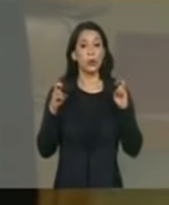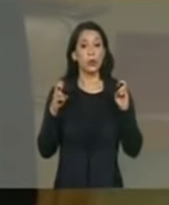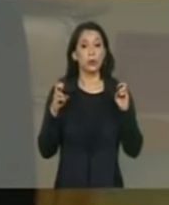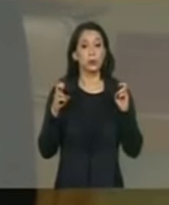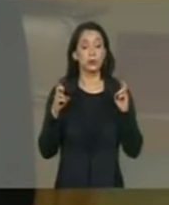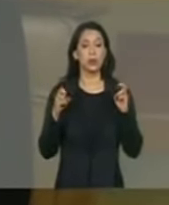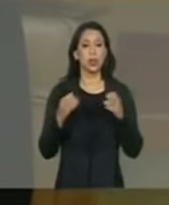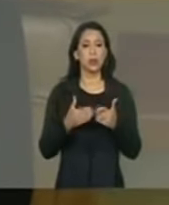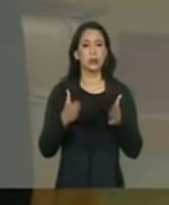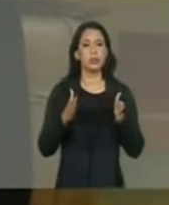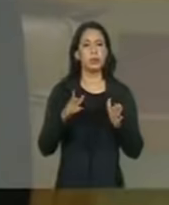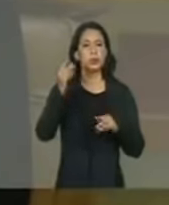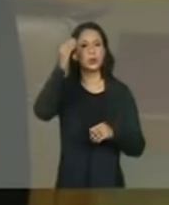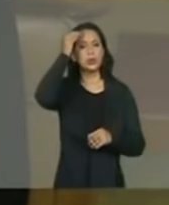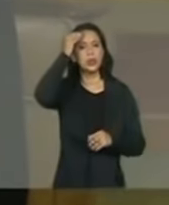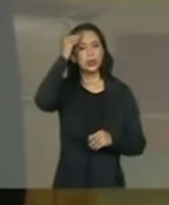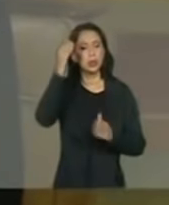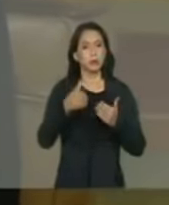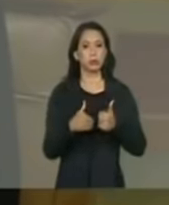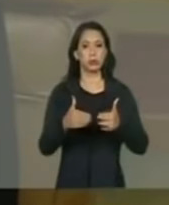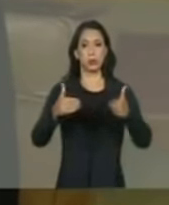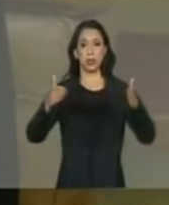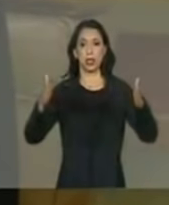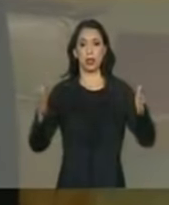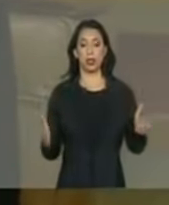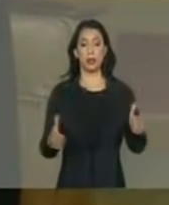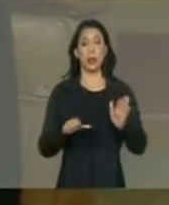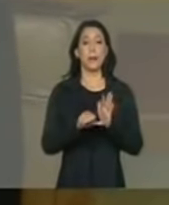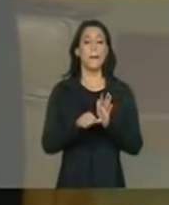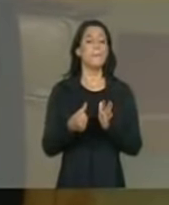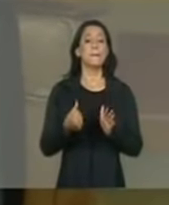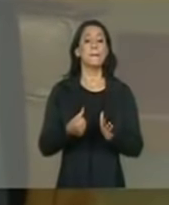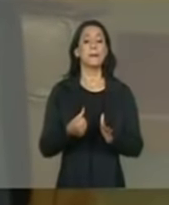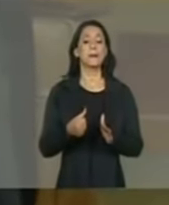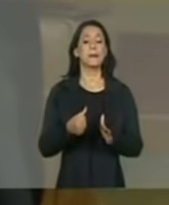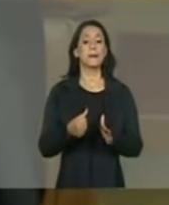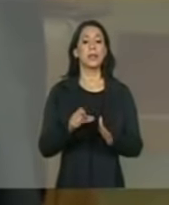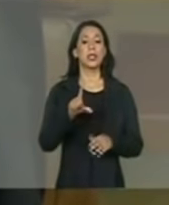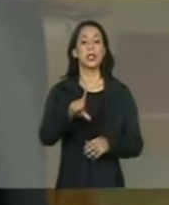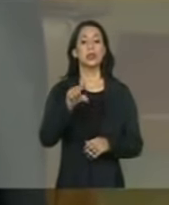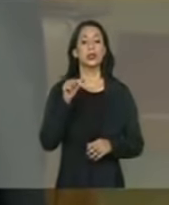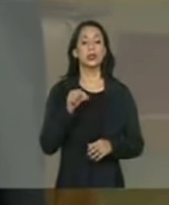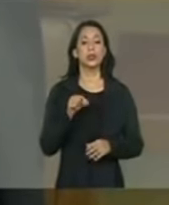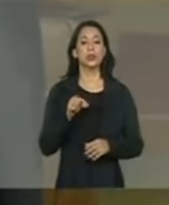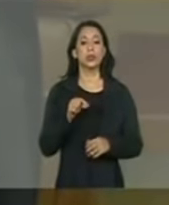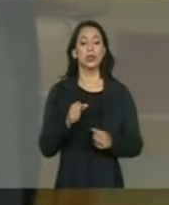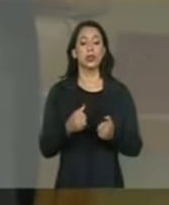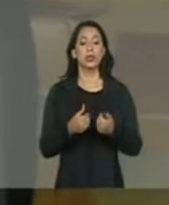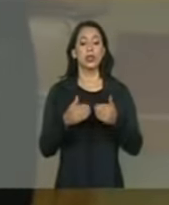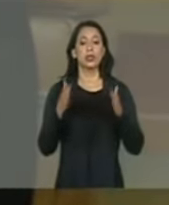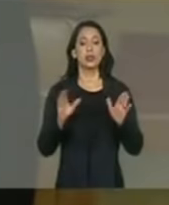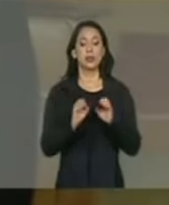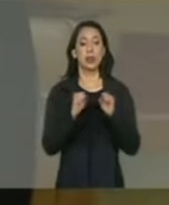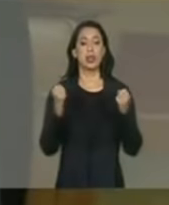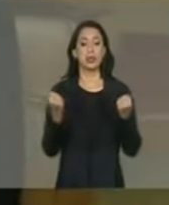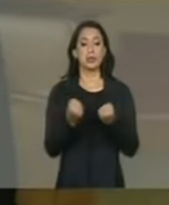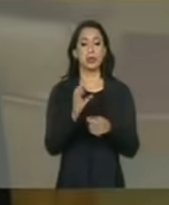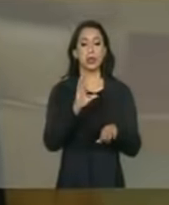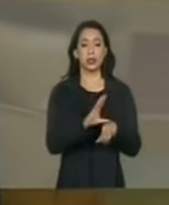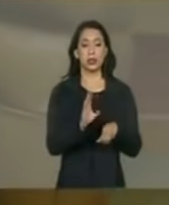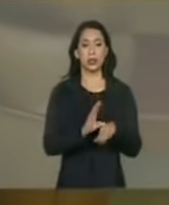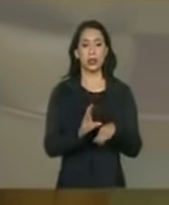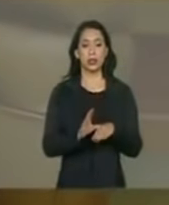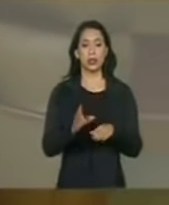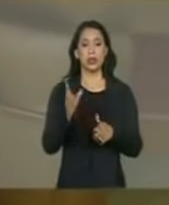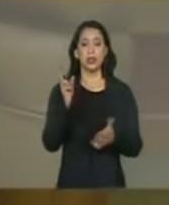se um quadro muito ângulo primeira opção se abriu a assembléia constituinte manter a tradição